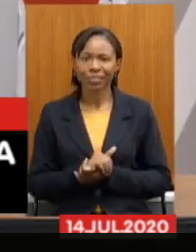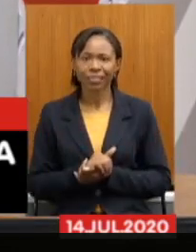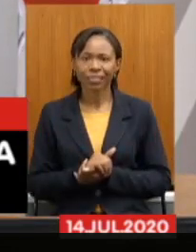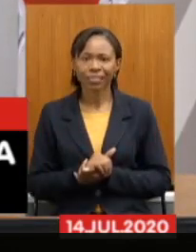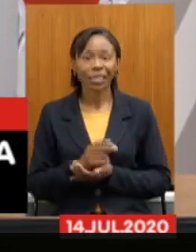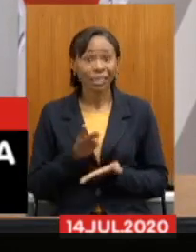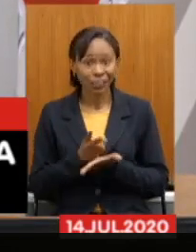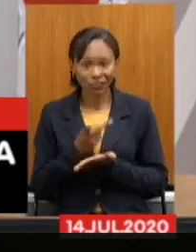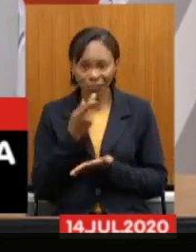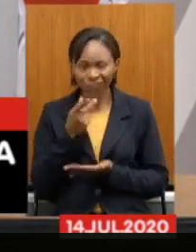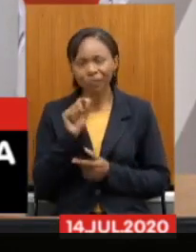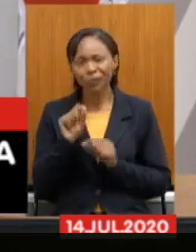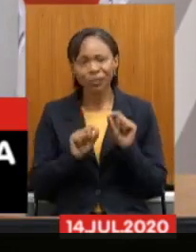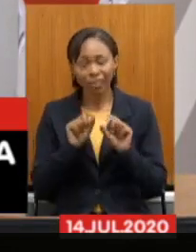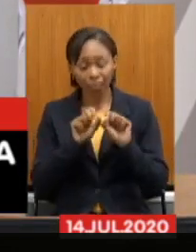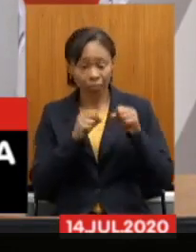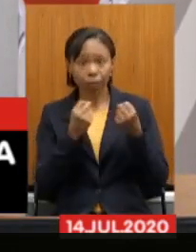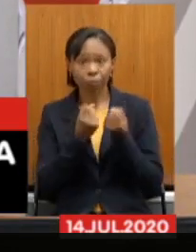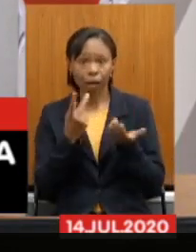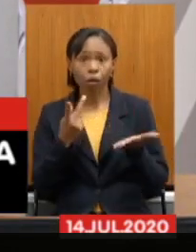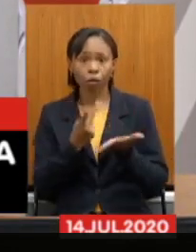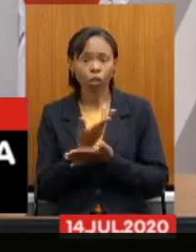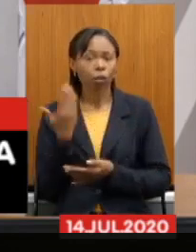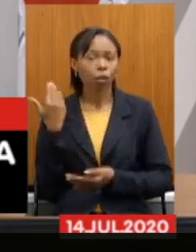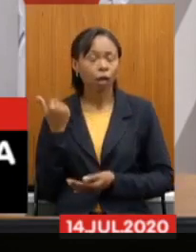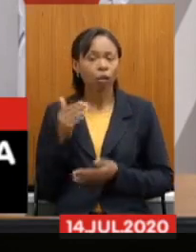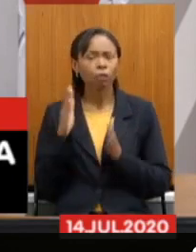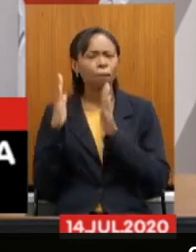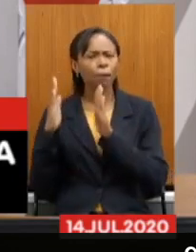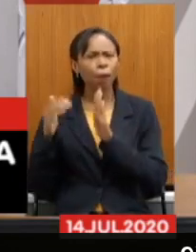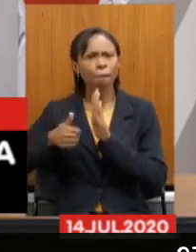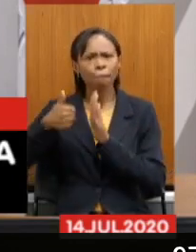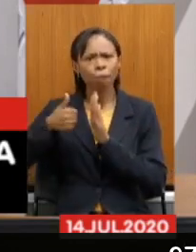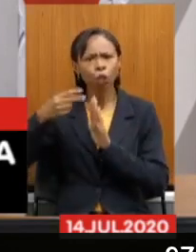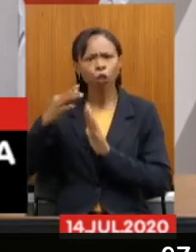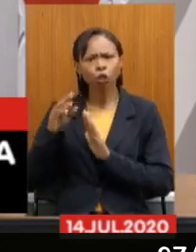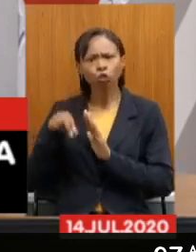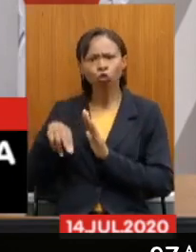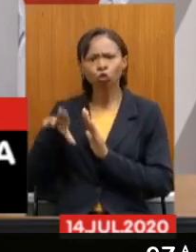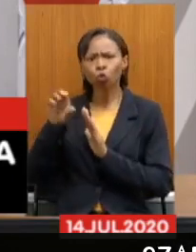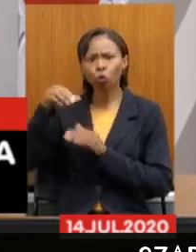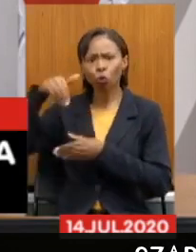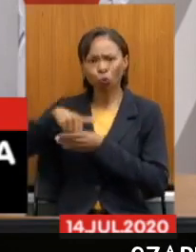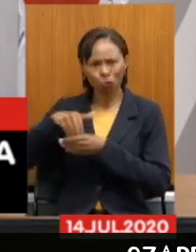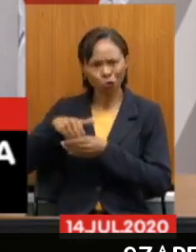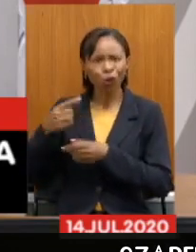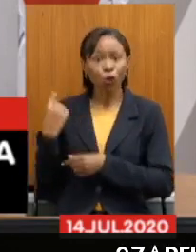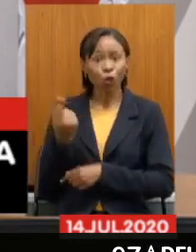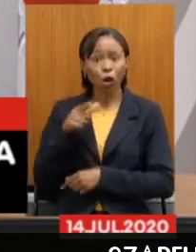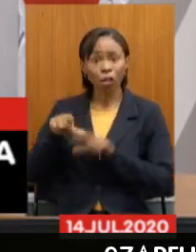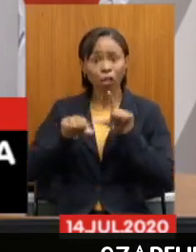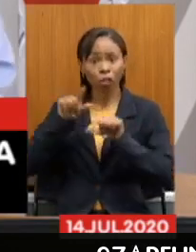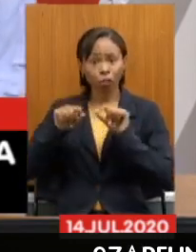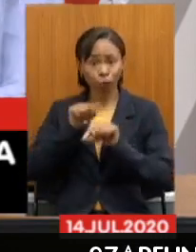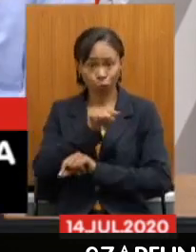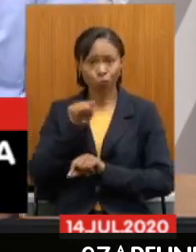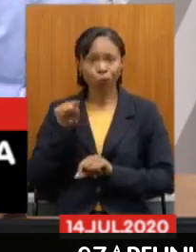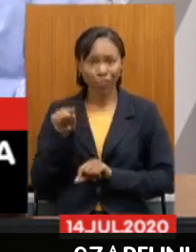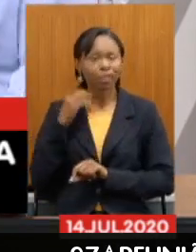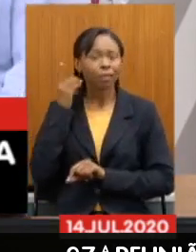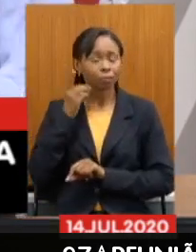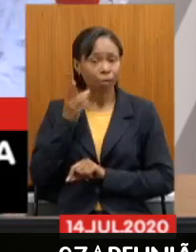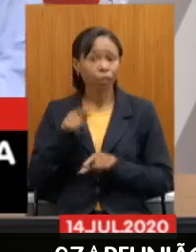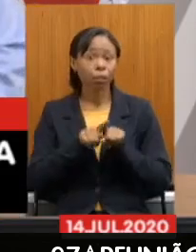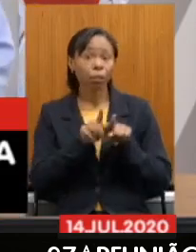o seminário aconteceu quando nós votamos no primeiro turno e elegemos os senhores e as senhoras. E também elegemos os